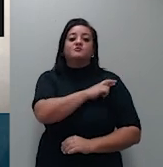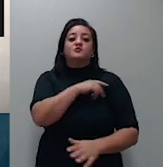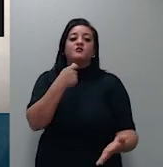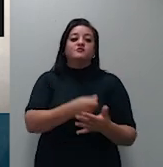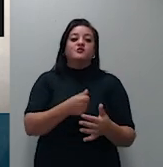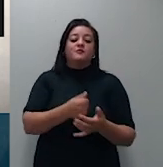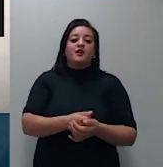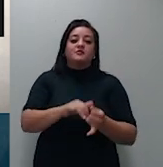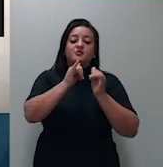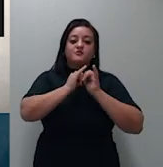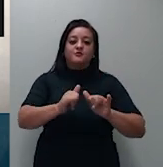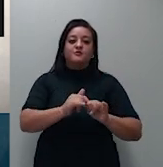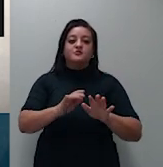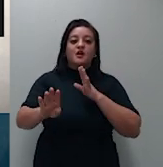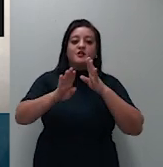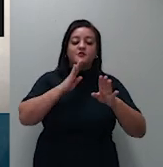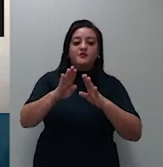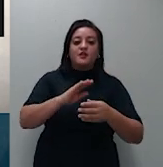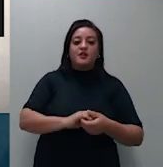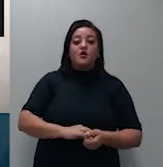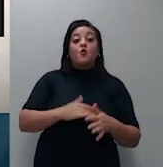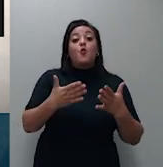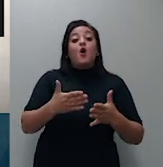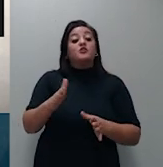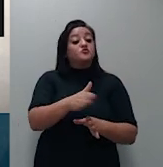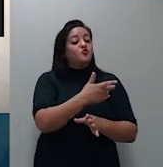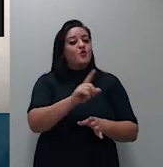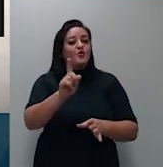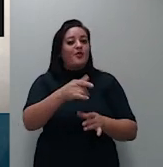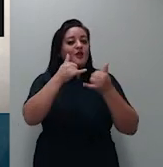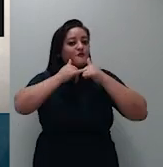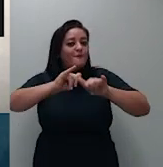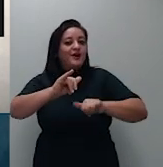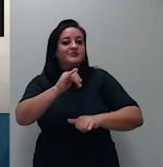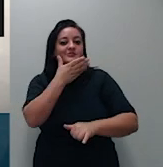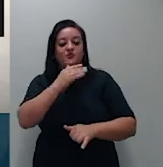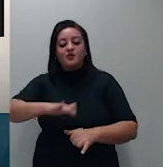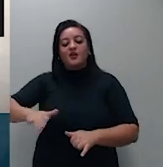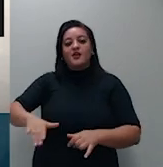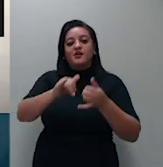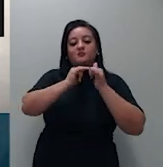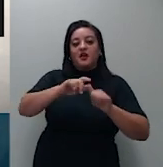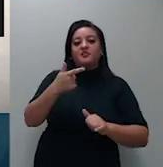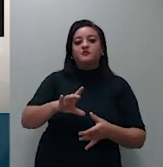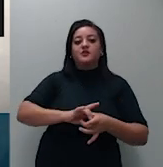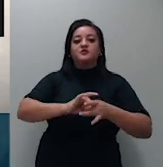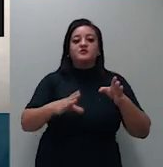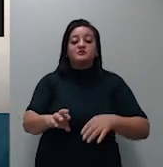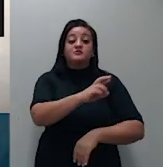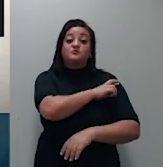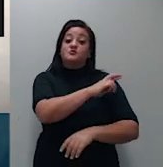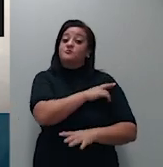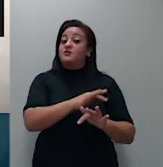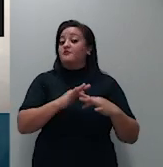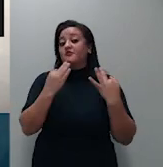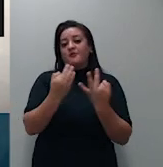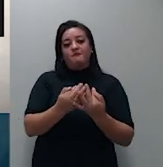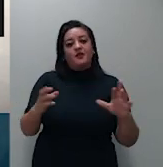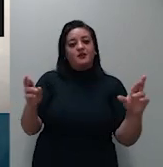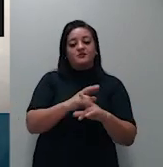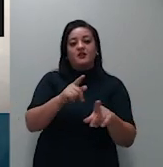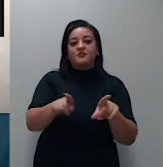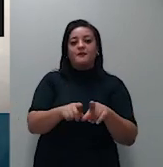pedágios andam excluir a imagem do menor de dados publicada sem autorização dos responsáveis relacionadas a conteúdo